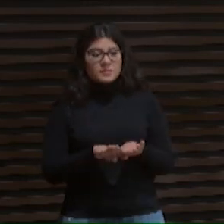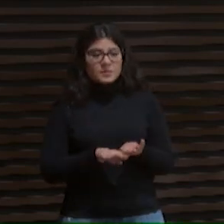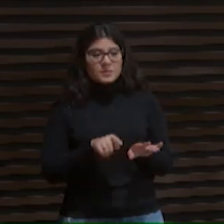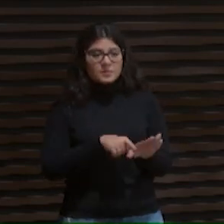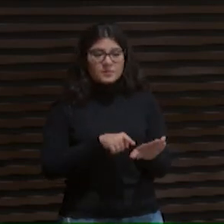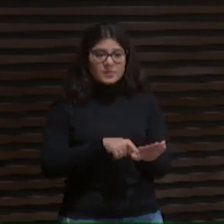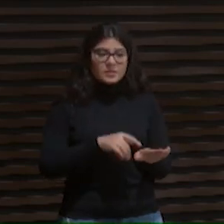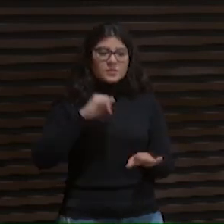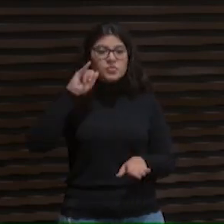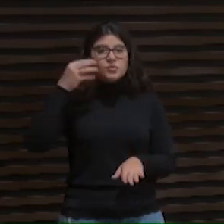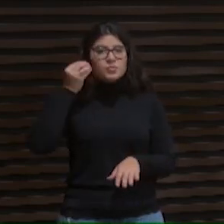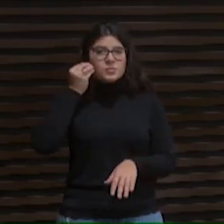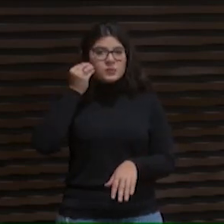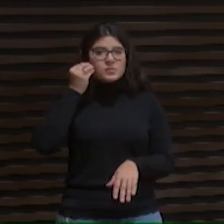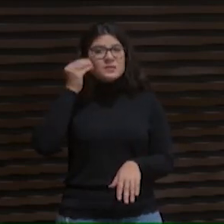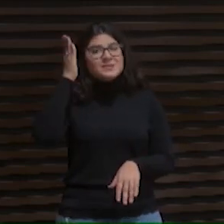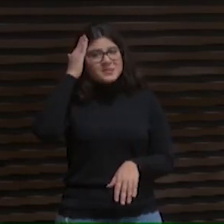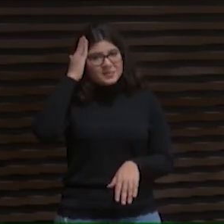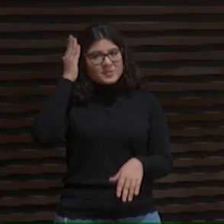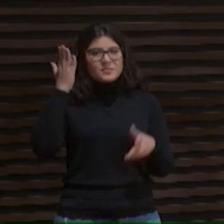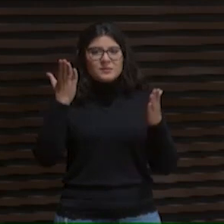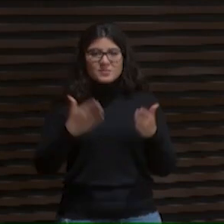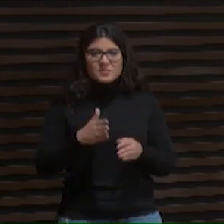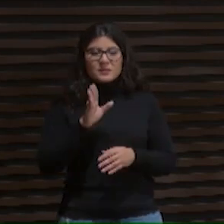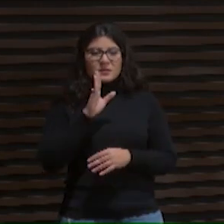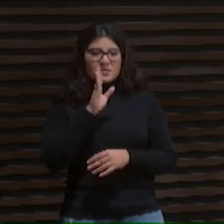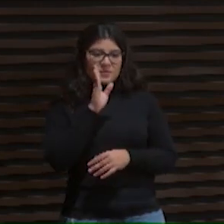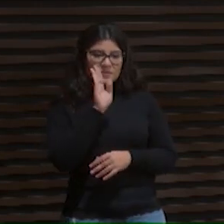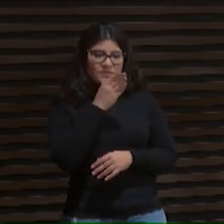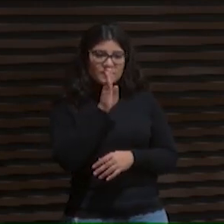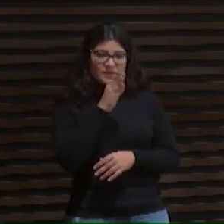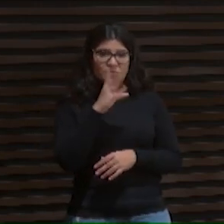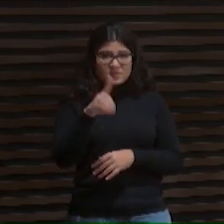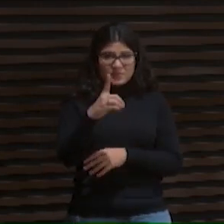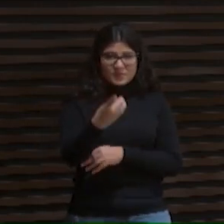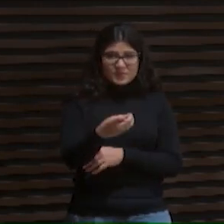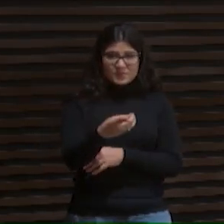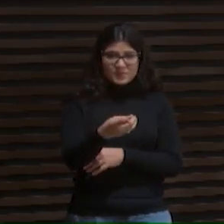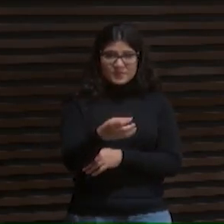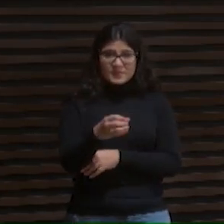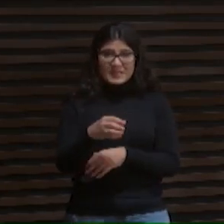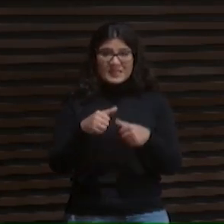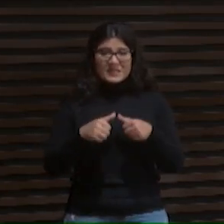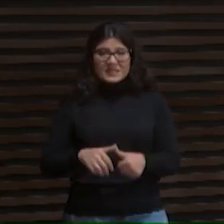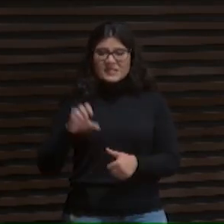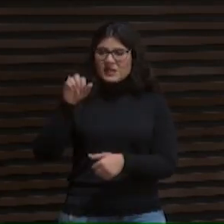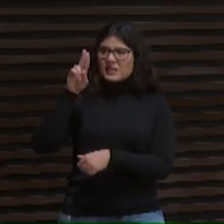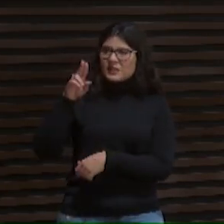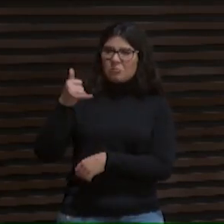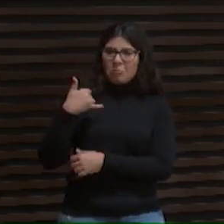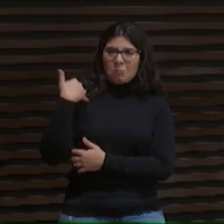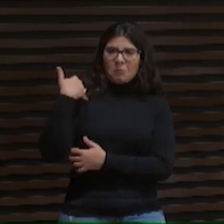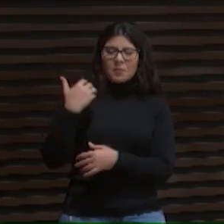que seria em seguida traído. Então esse ego majorado, que gosta de